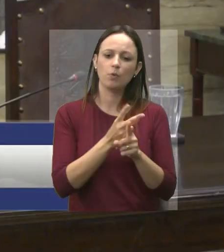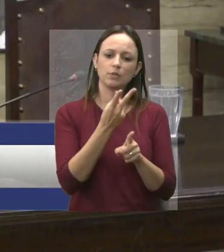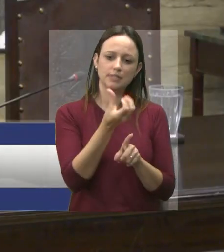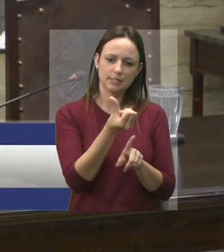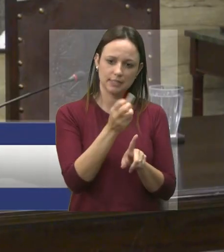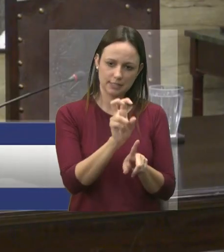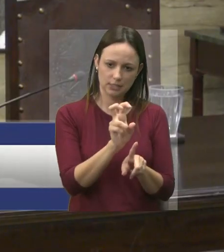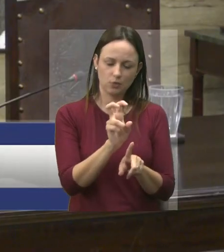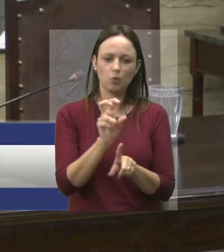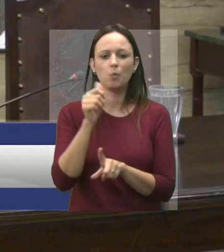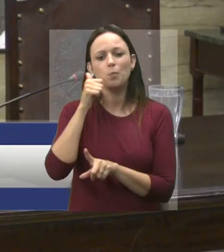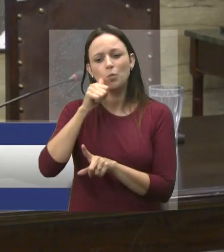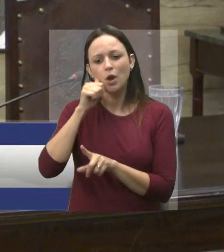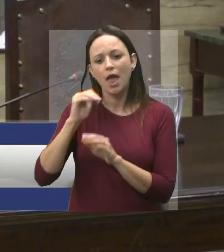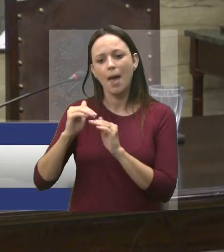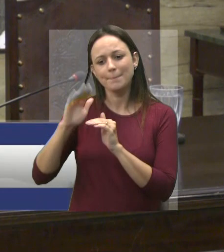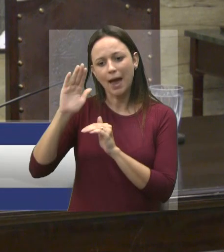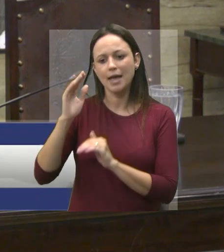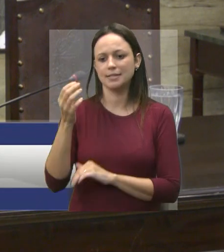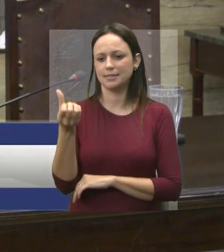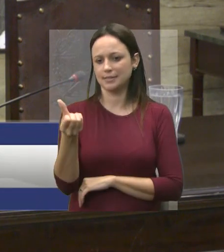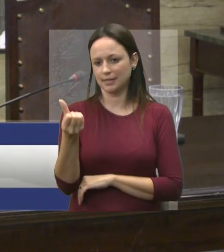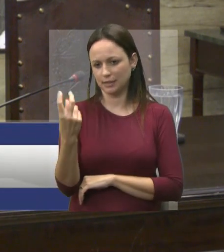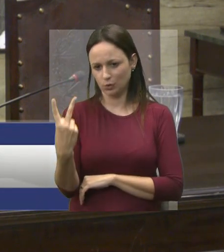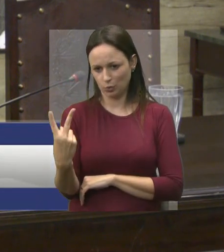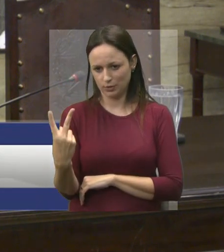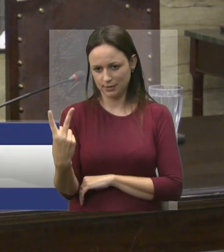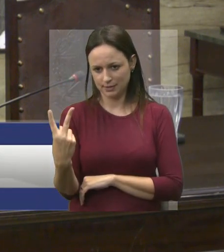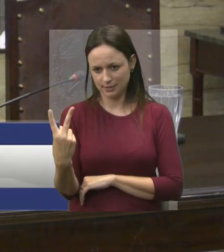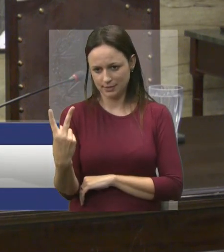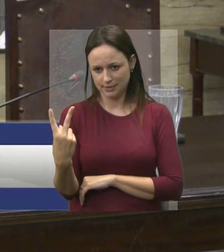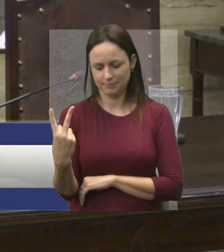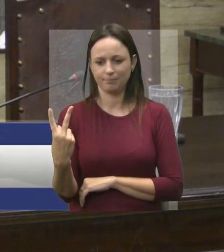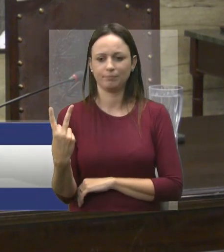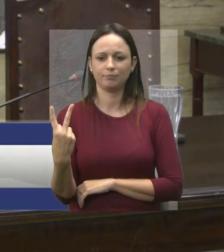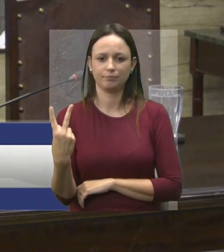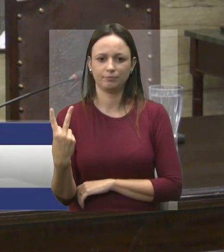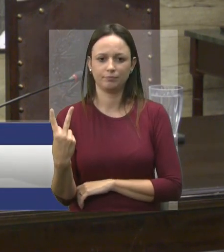vai aumentar o tempo até chegar a 62.